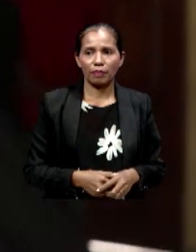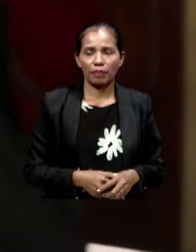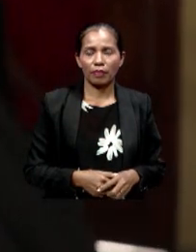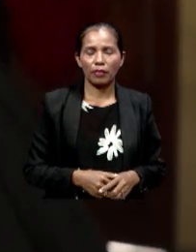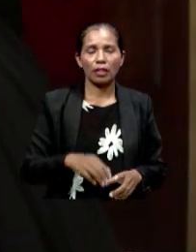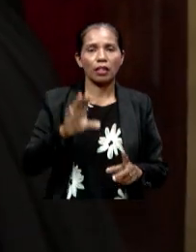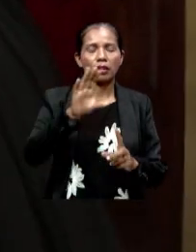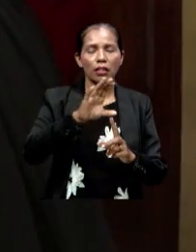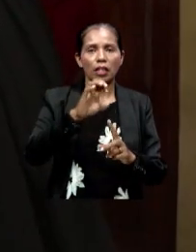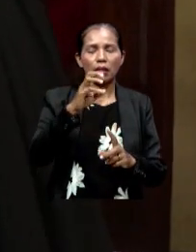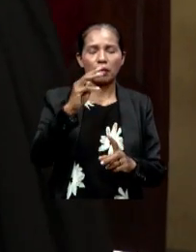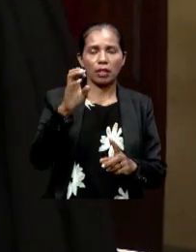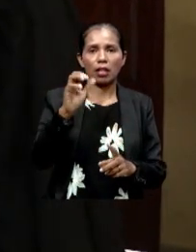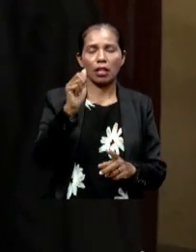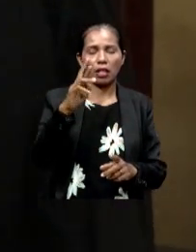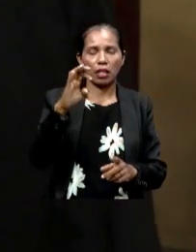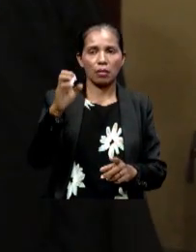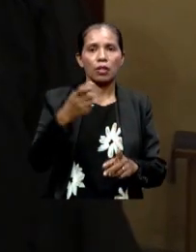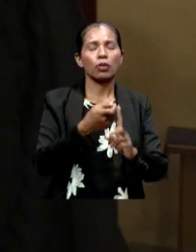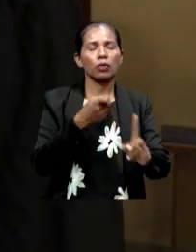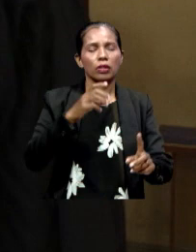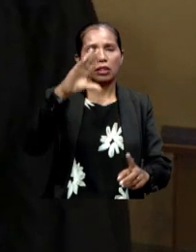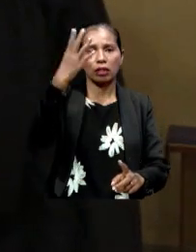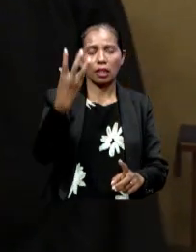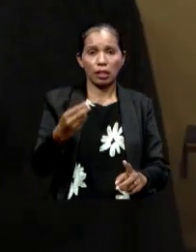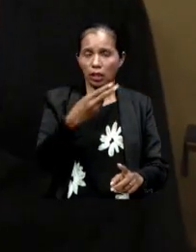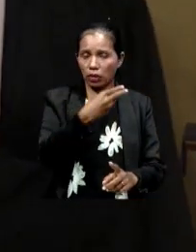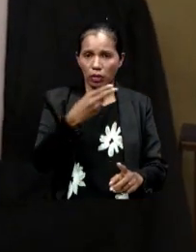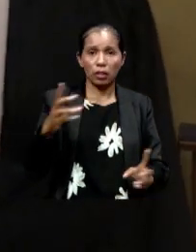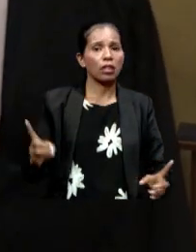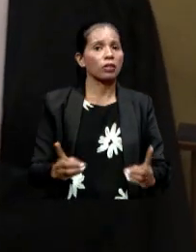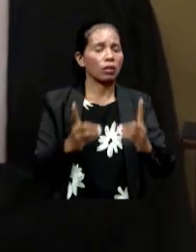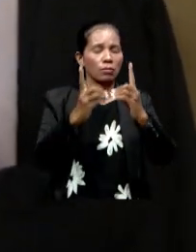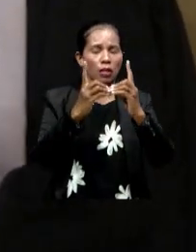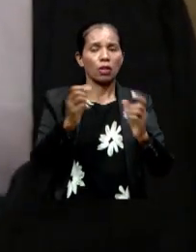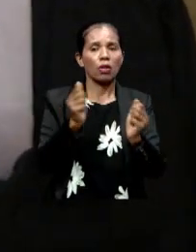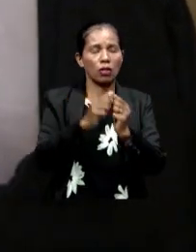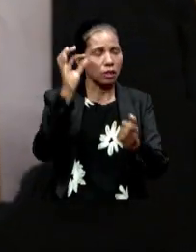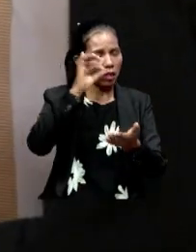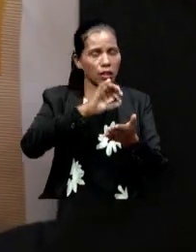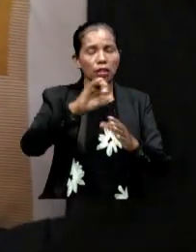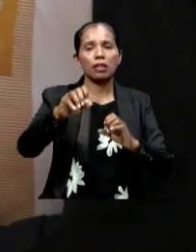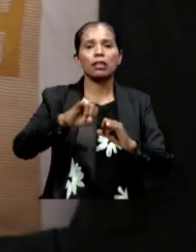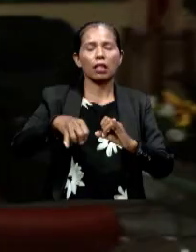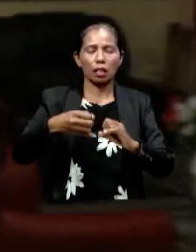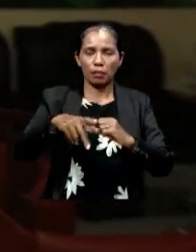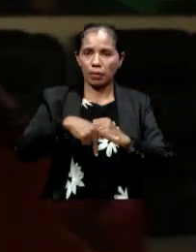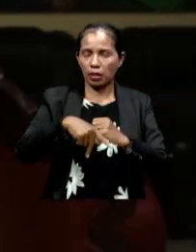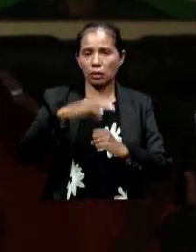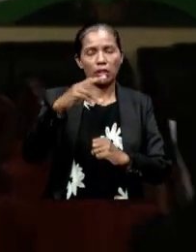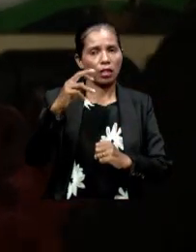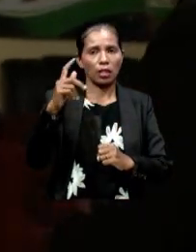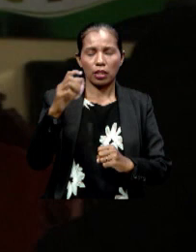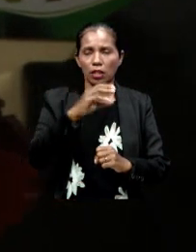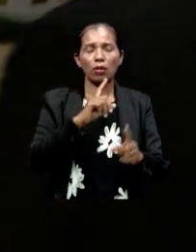Chefe Missão Emirados Árabes Unidos, Rússia Jakarta, Indonésia, Hasorumalu Ho Secretário Geral Partido Senarte, Francisco Calbo Adilai, Rodicolie Conaba